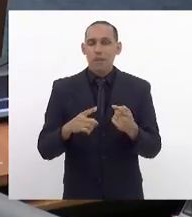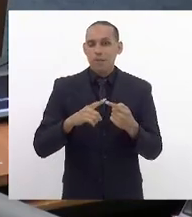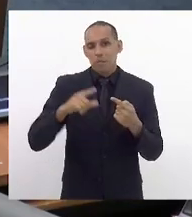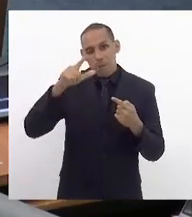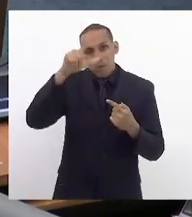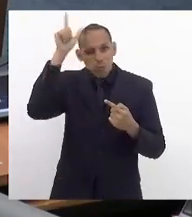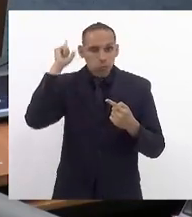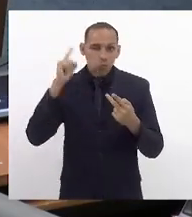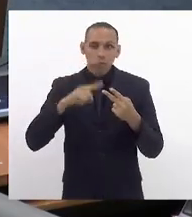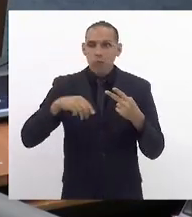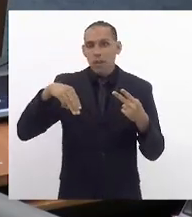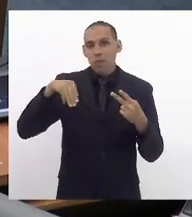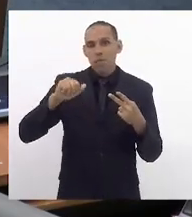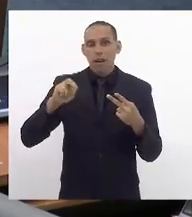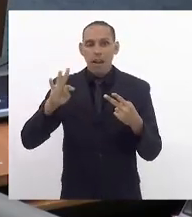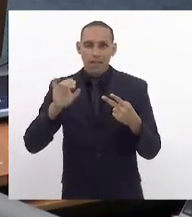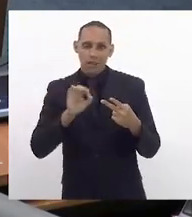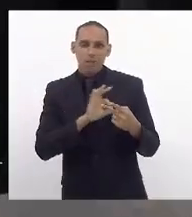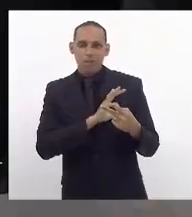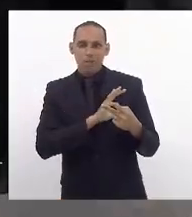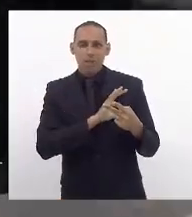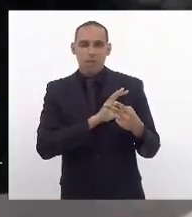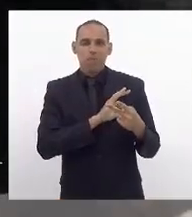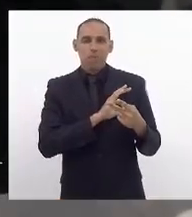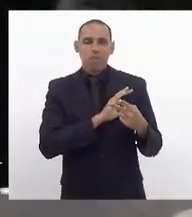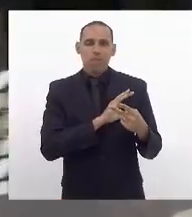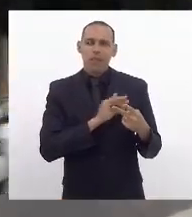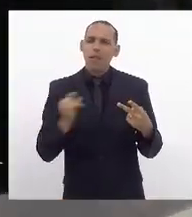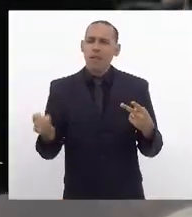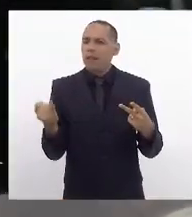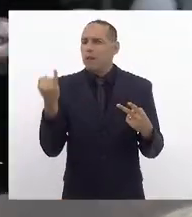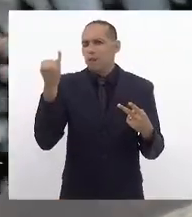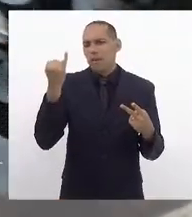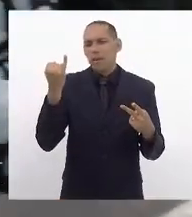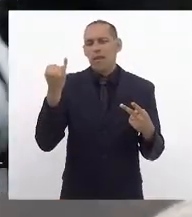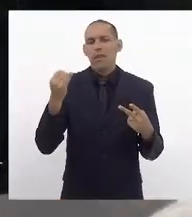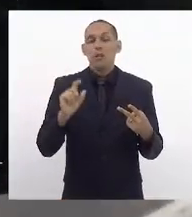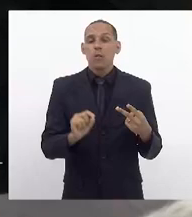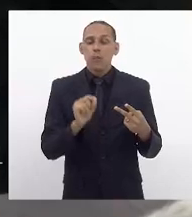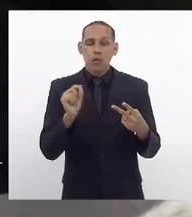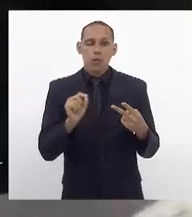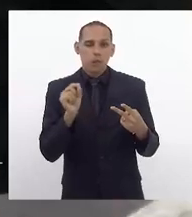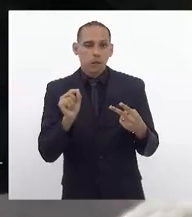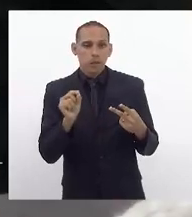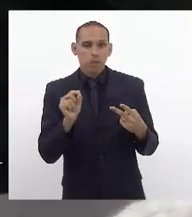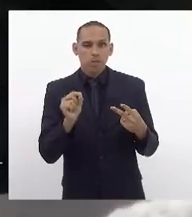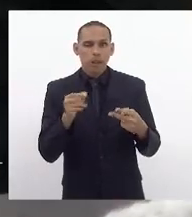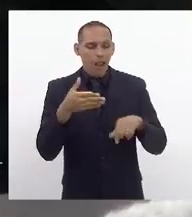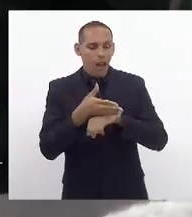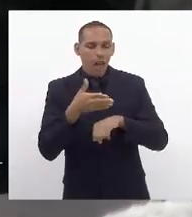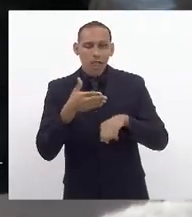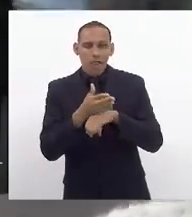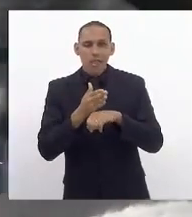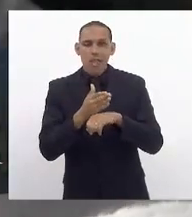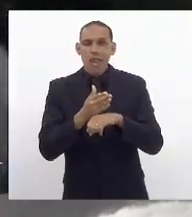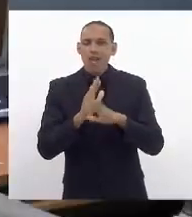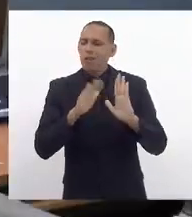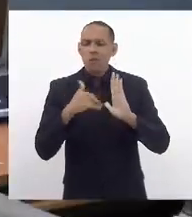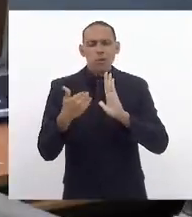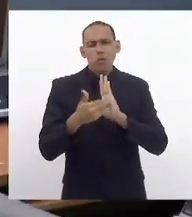Luiz Paulo e deputada Marta Rocha. É importante dizer que o acesso integral à comunicação e